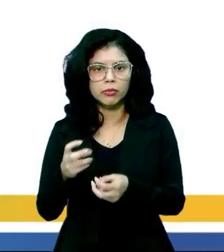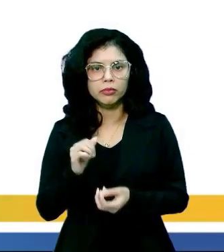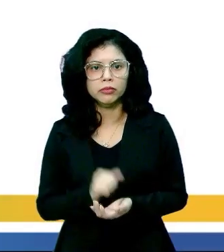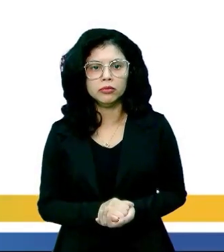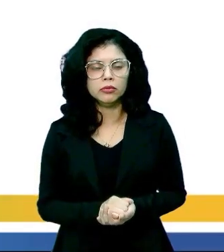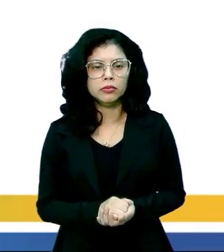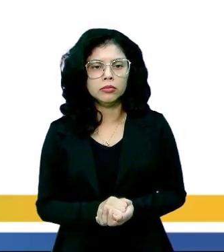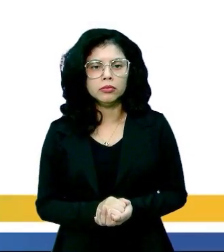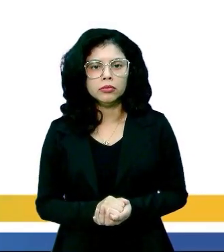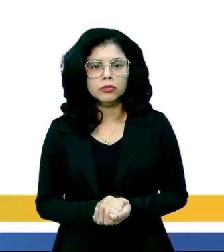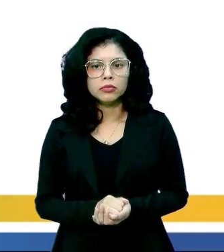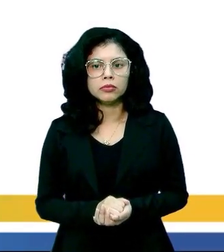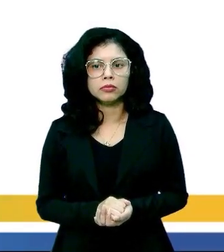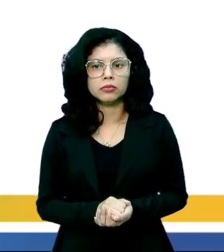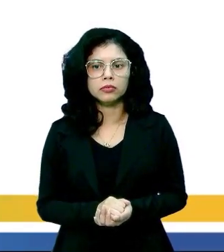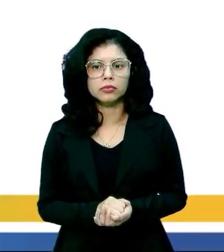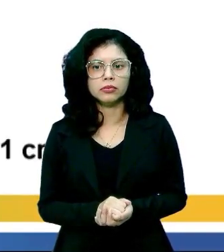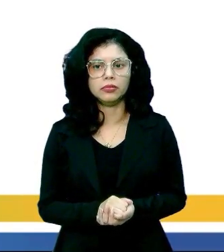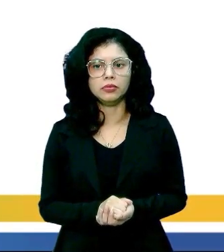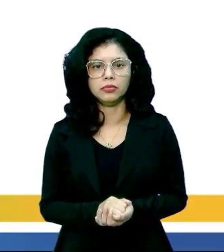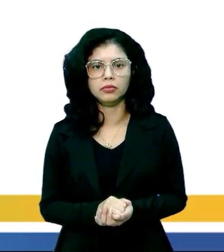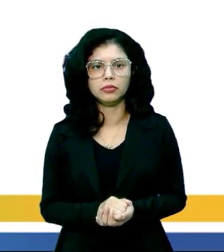lá.